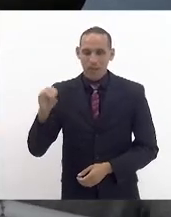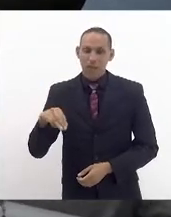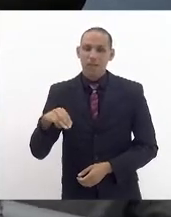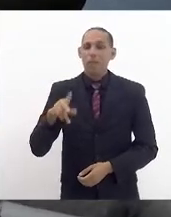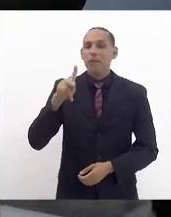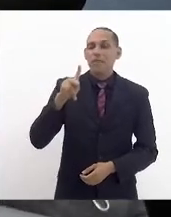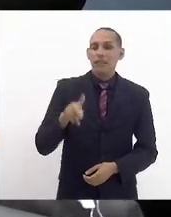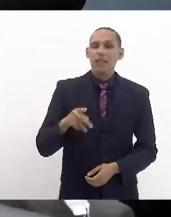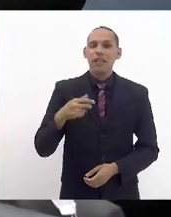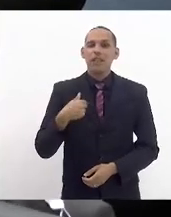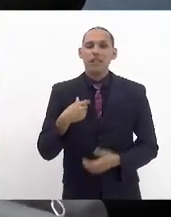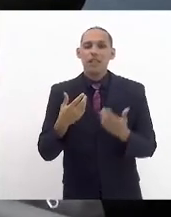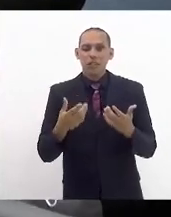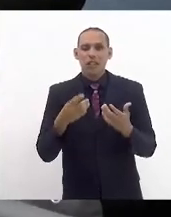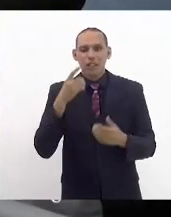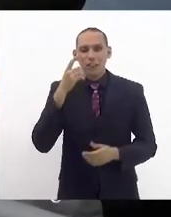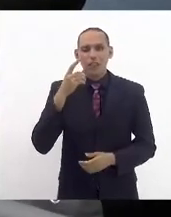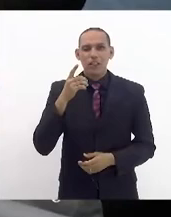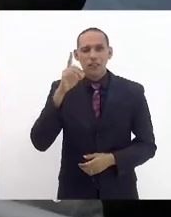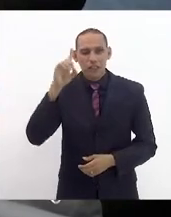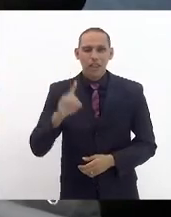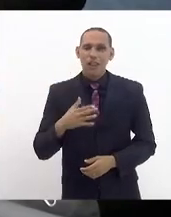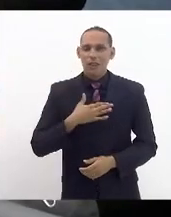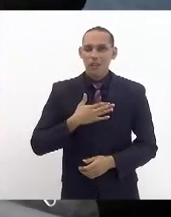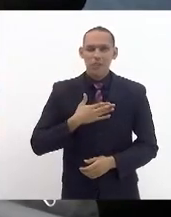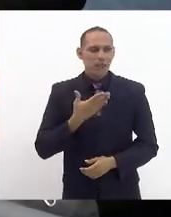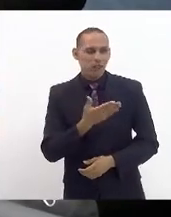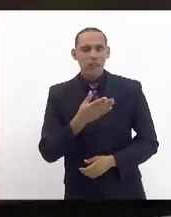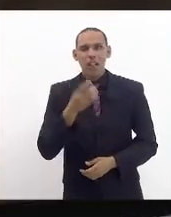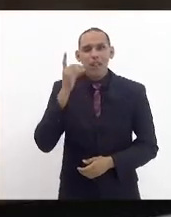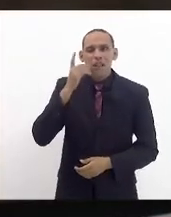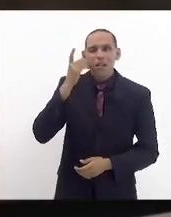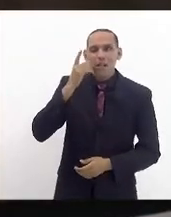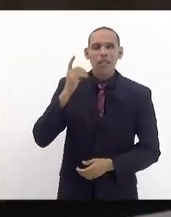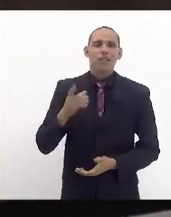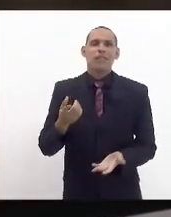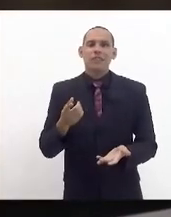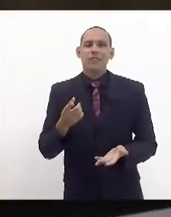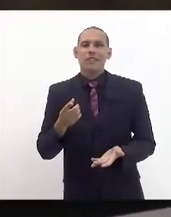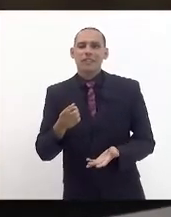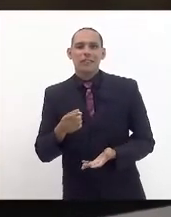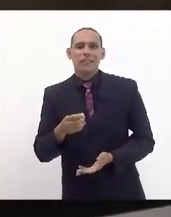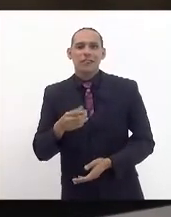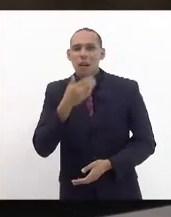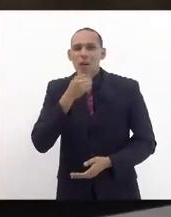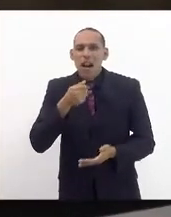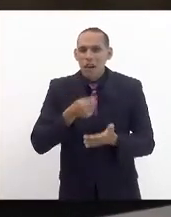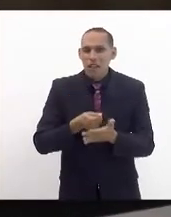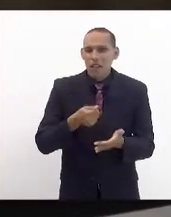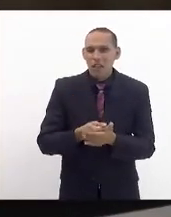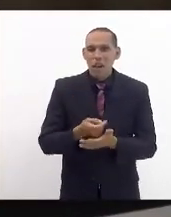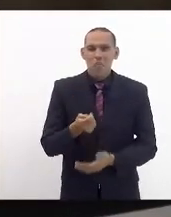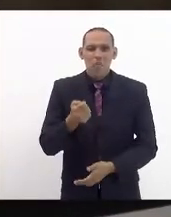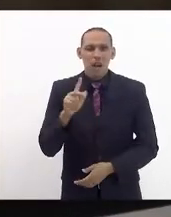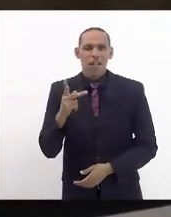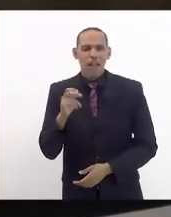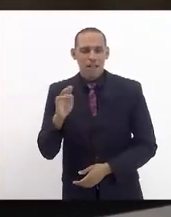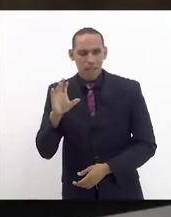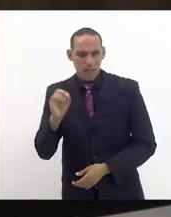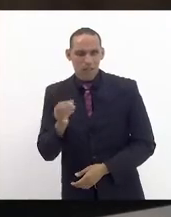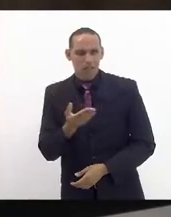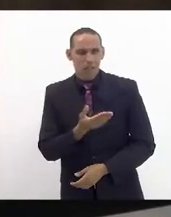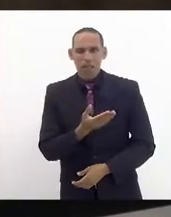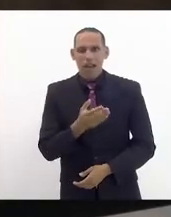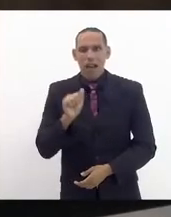Excelência resguardasse aqui o meu direito antes que o deputado fascista, machista, misógino, quase hétero, Alexandre